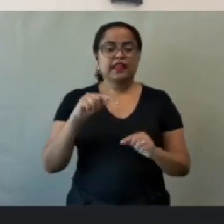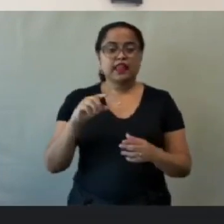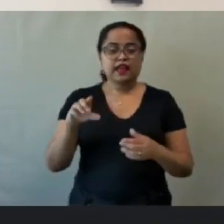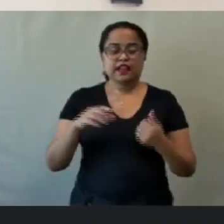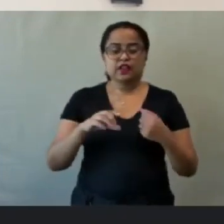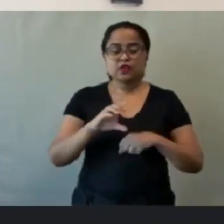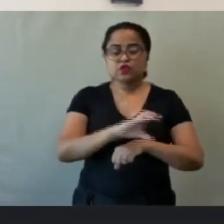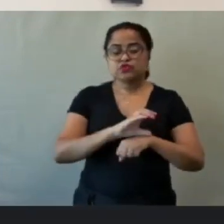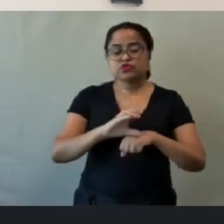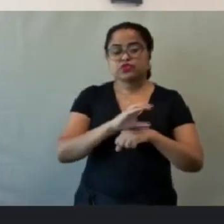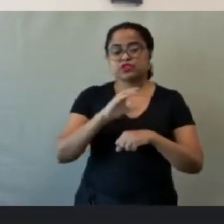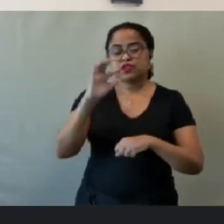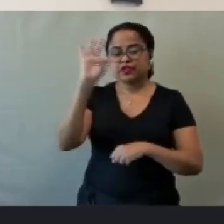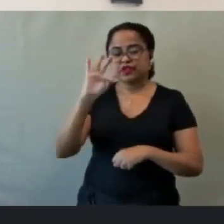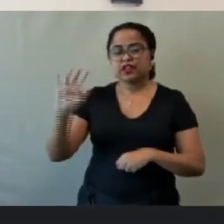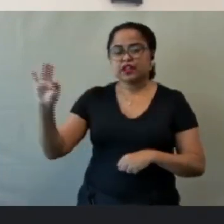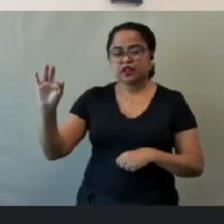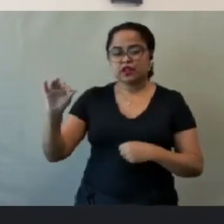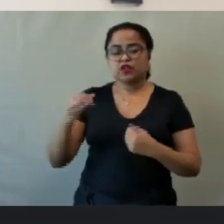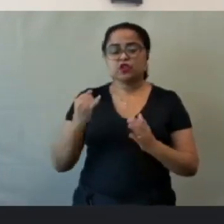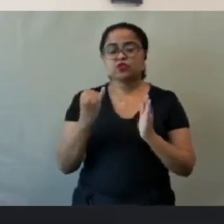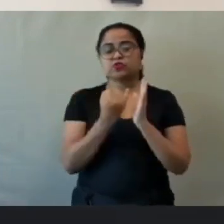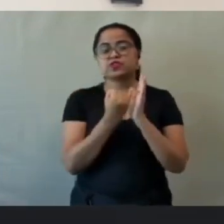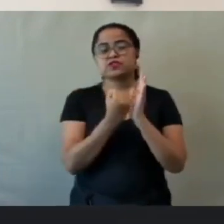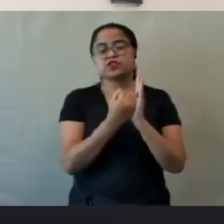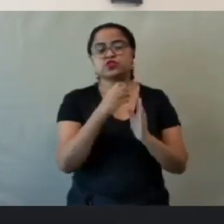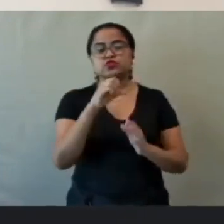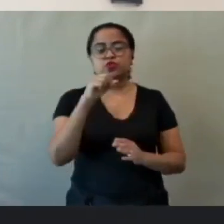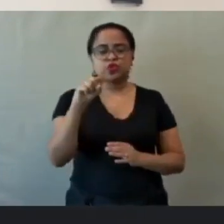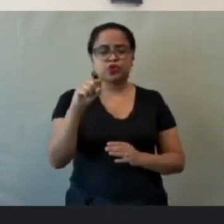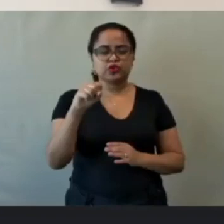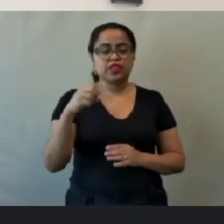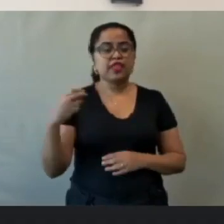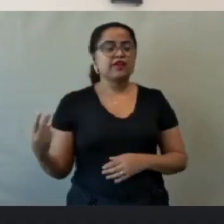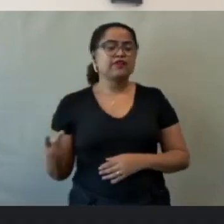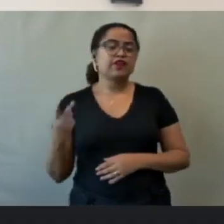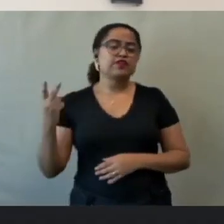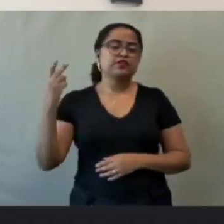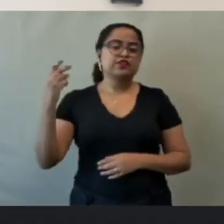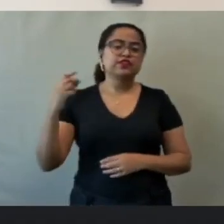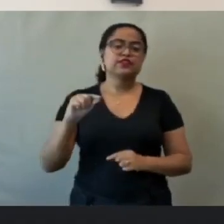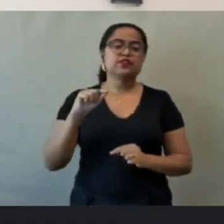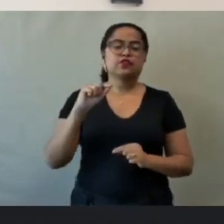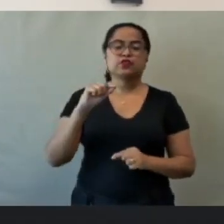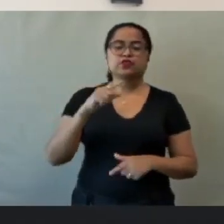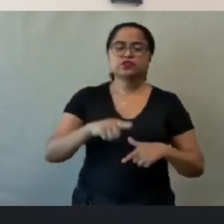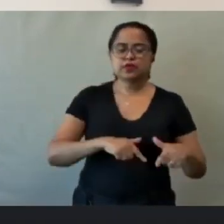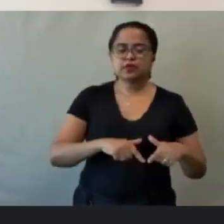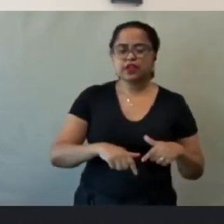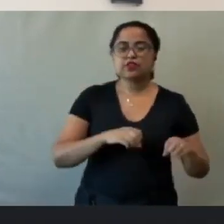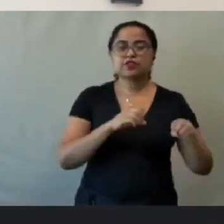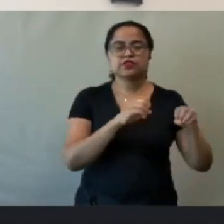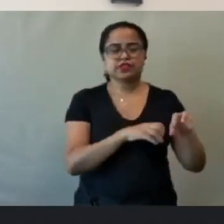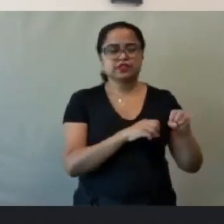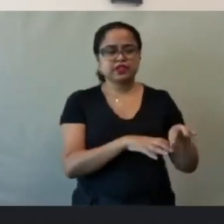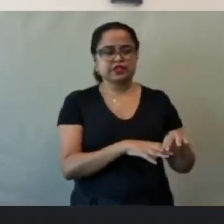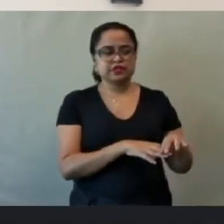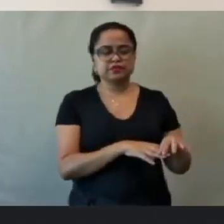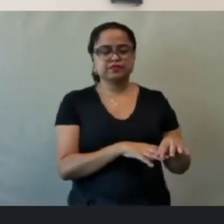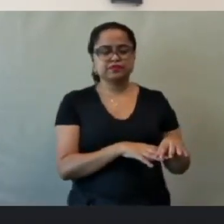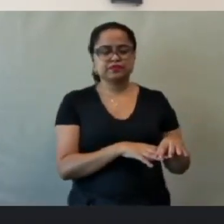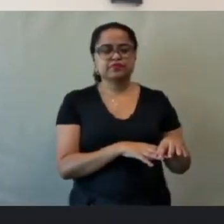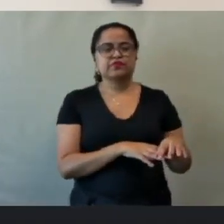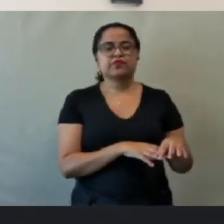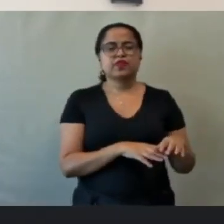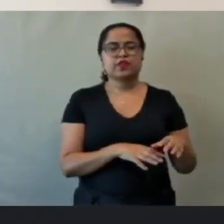artigo 206, no inciso 8, quando fala da valorização dos trabalhadores em educação. E aí a gente precisa de formação para esse